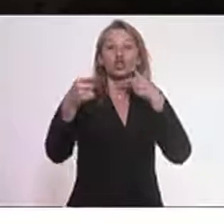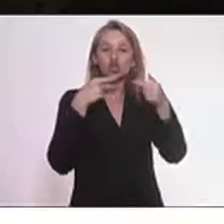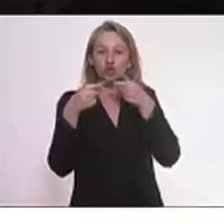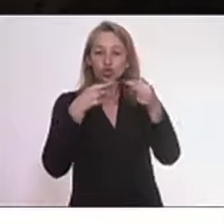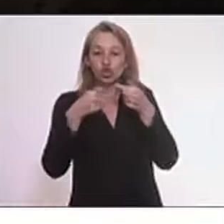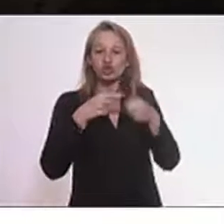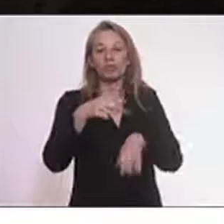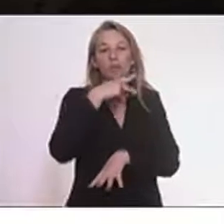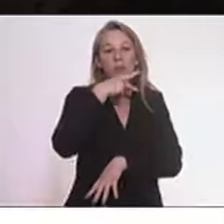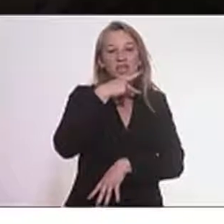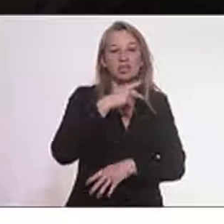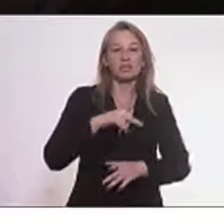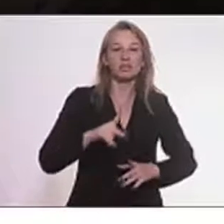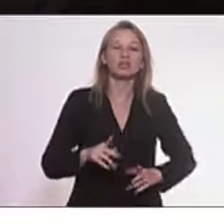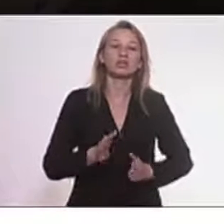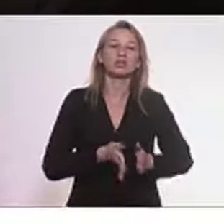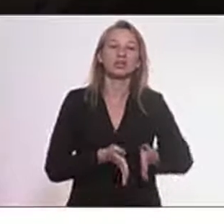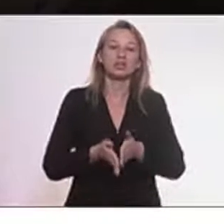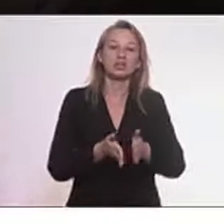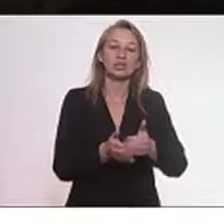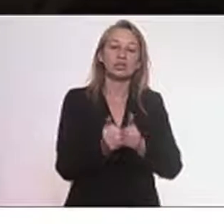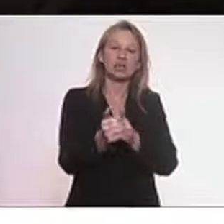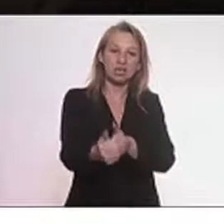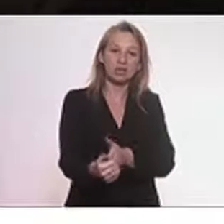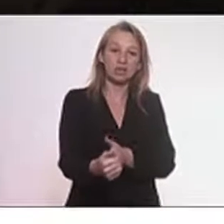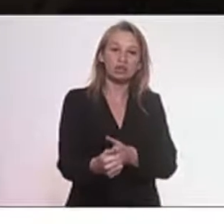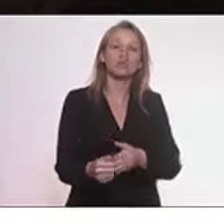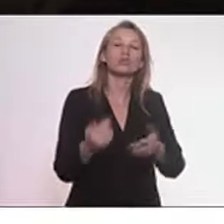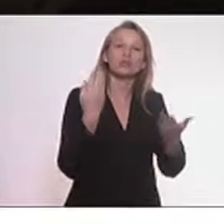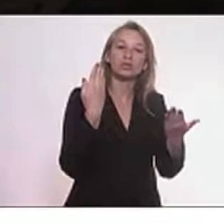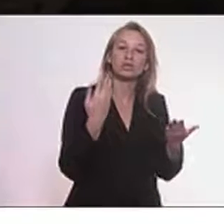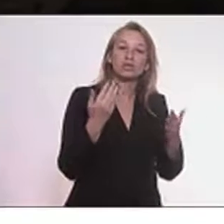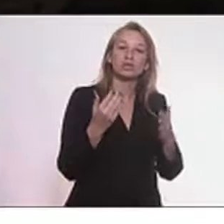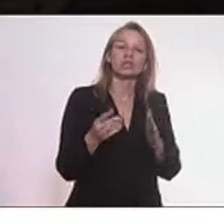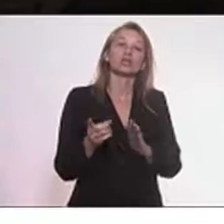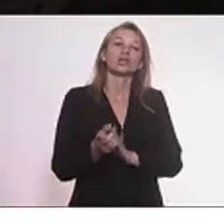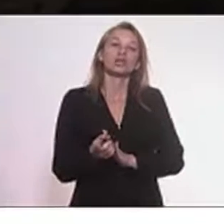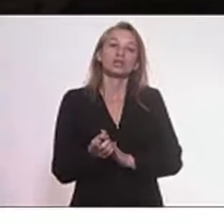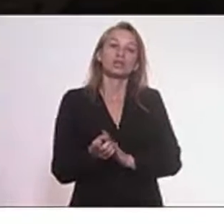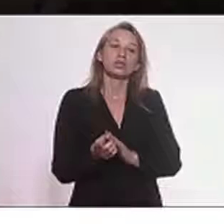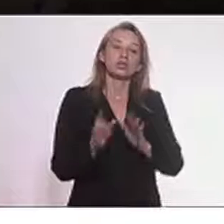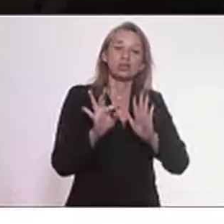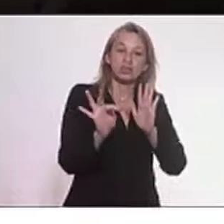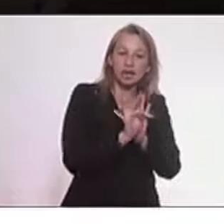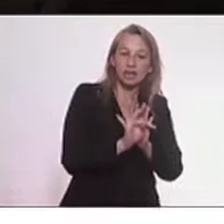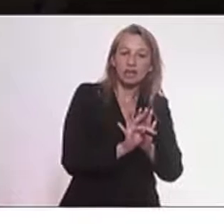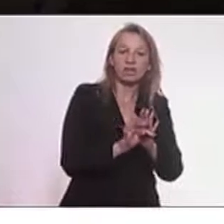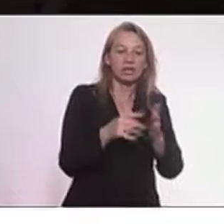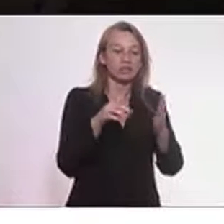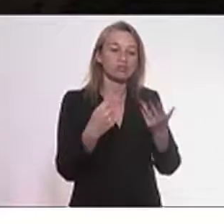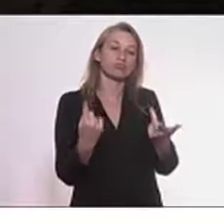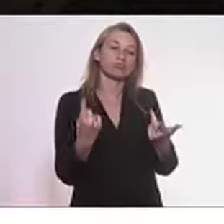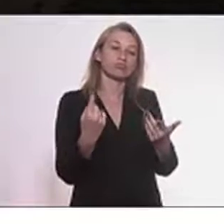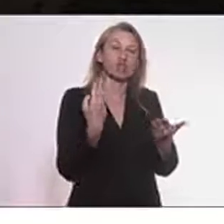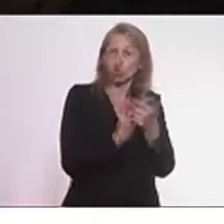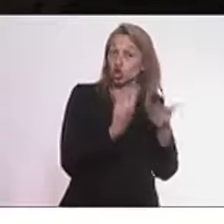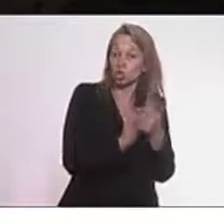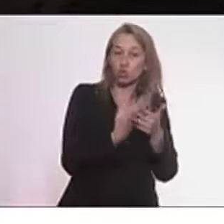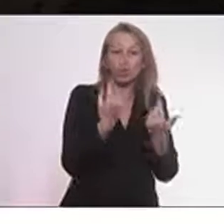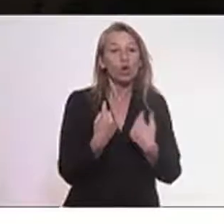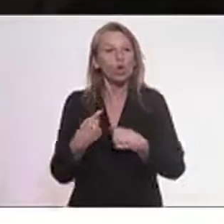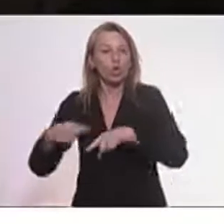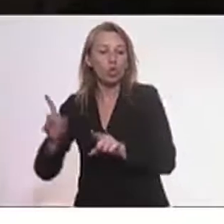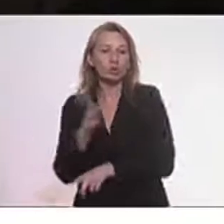pelo Parlamento, seguindo critérios técnicos baseados em estudos e em evidências. Ser contra essa PEC, a meu ver, é dizer não